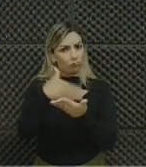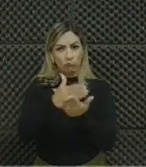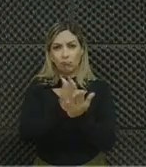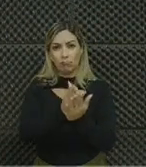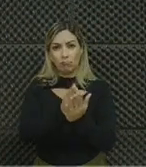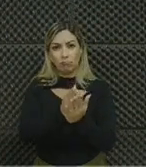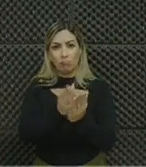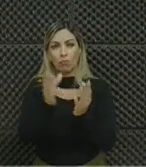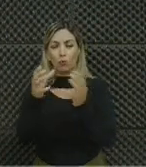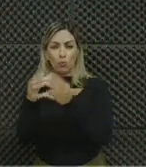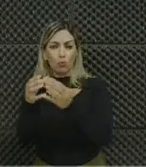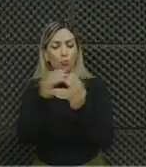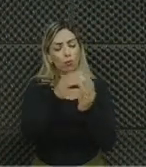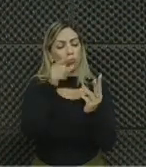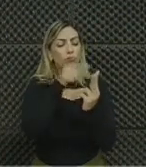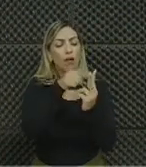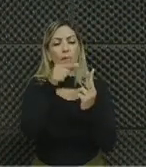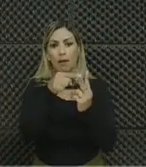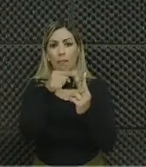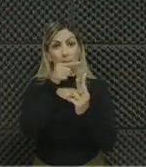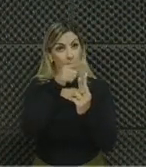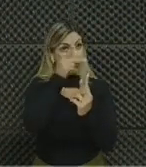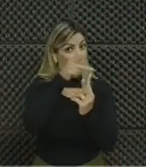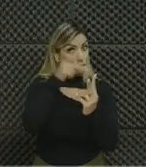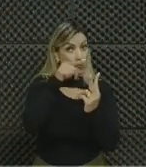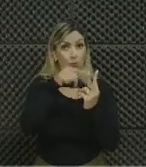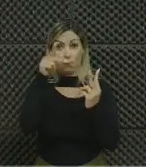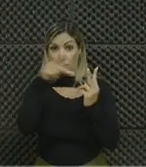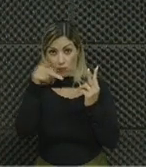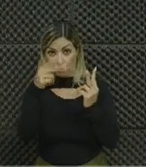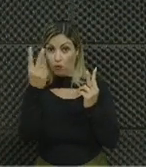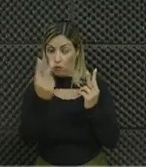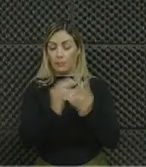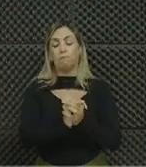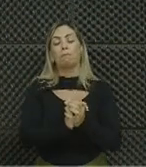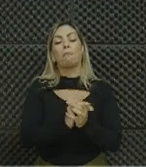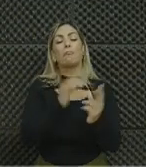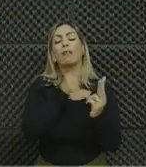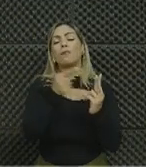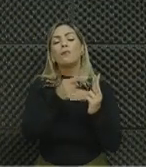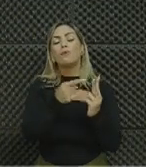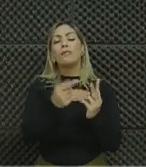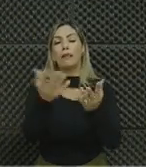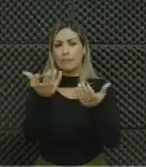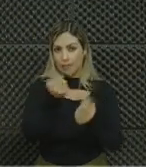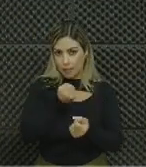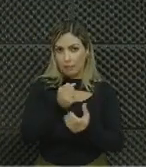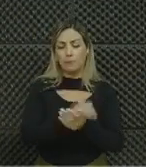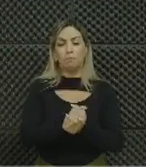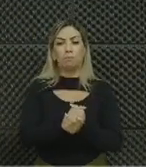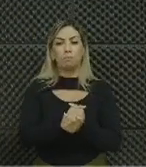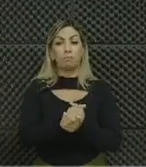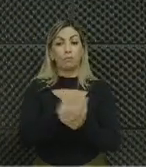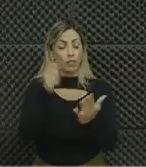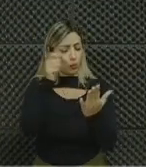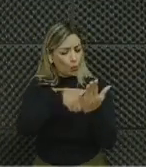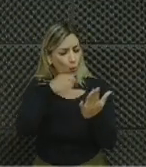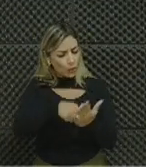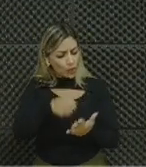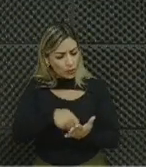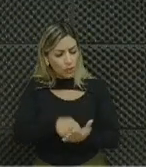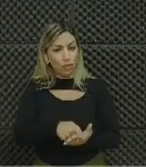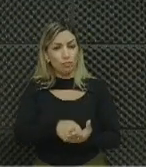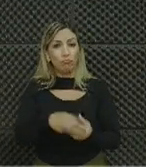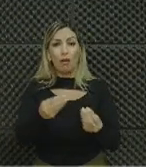recebe lá no computador, então corrige a sua redação, depois essa redação vai ser encaminhada para um